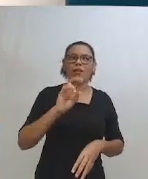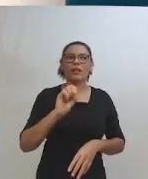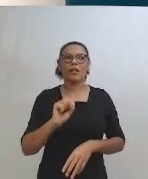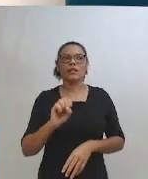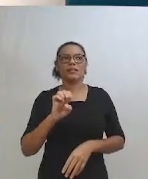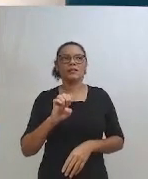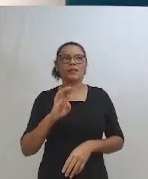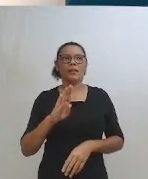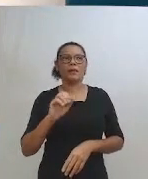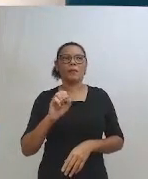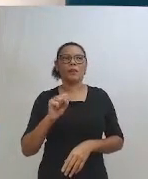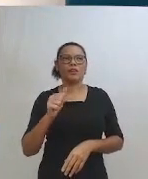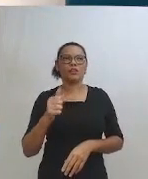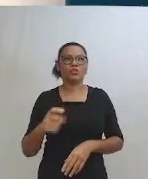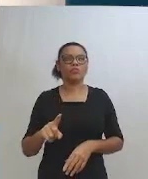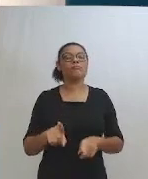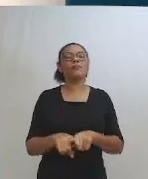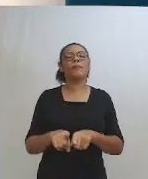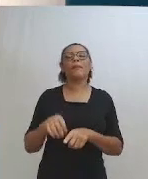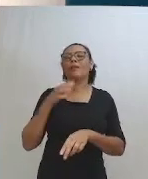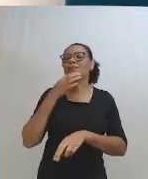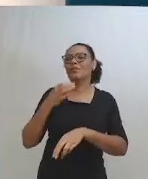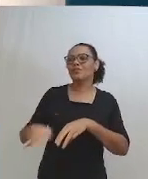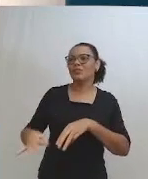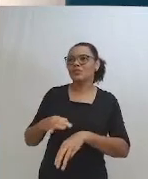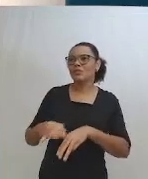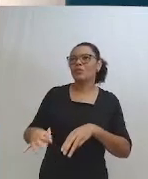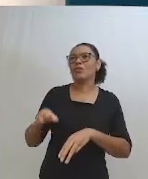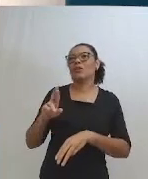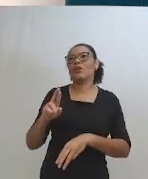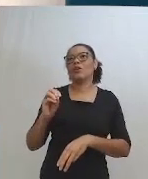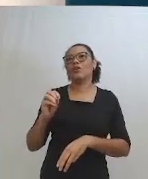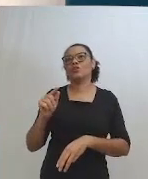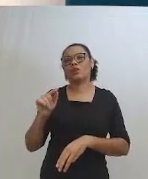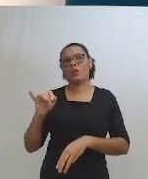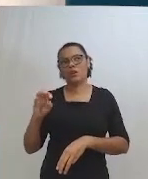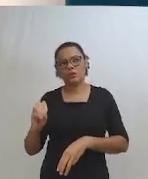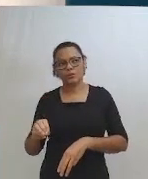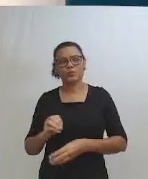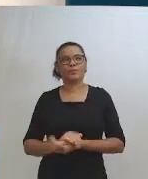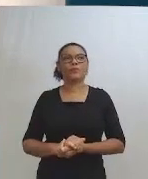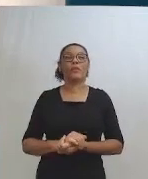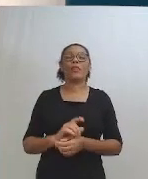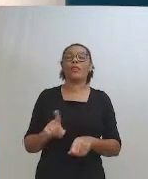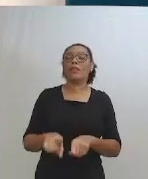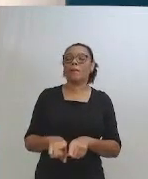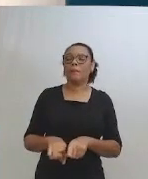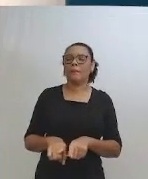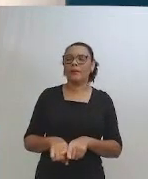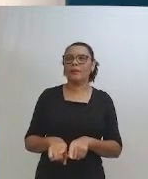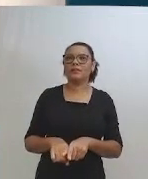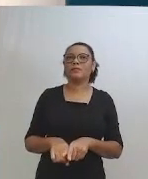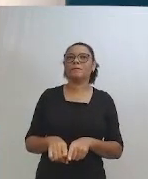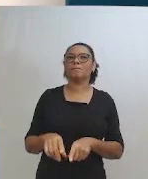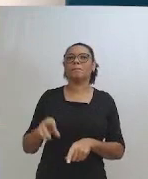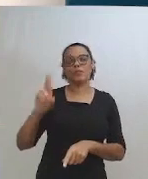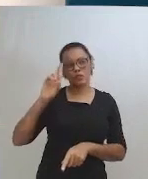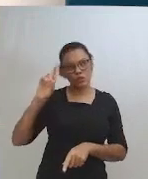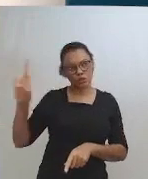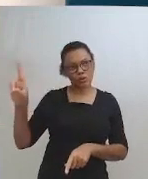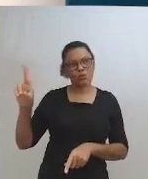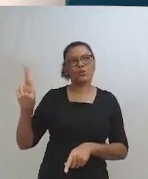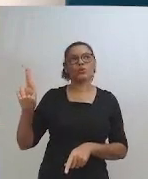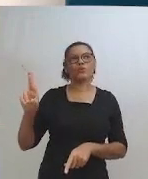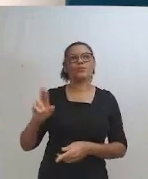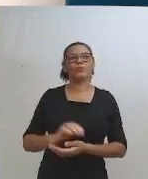o ministro Rogério Schietti, ao senhor ministro em substituição, doutor Olindo,